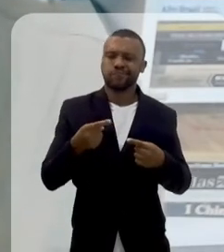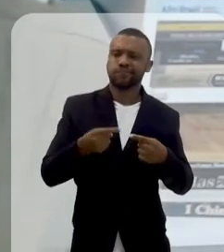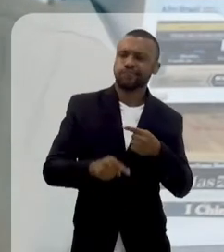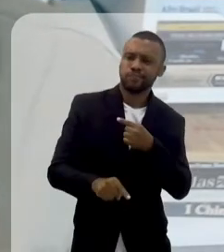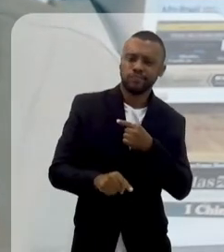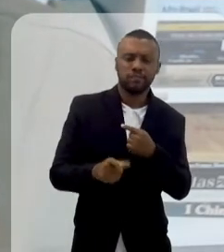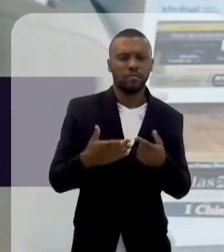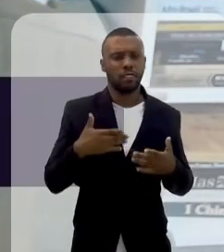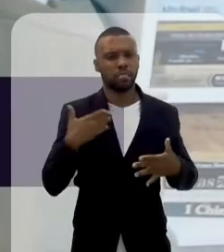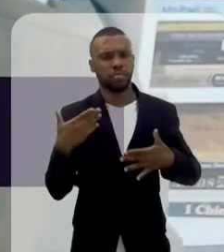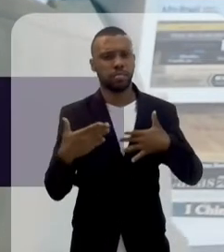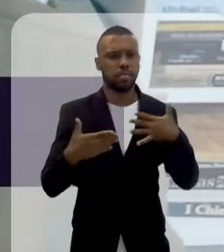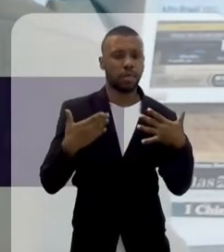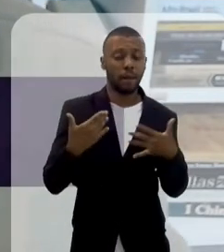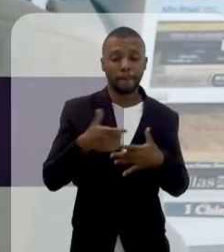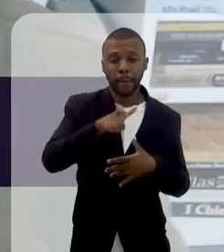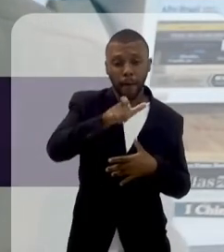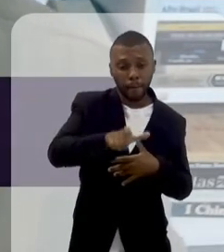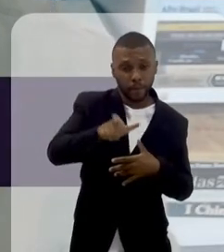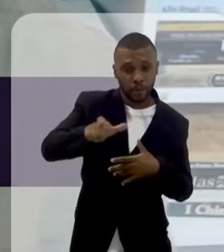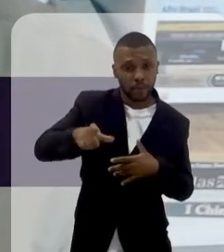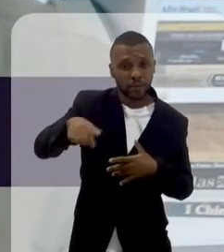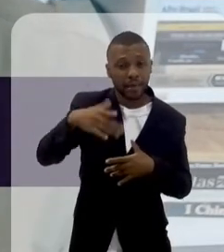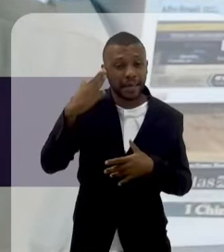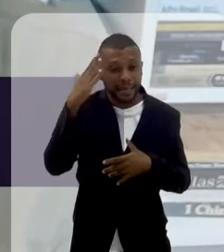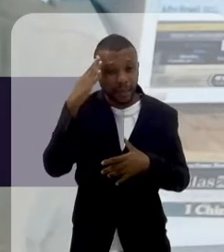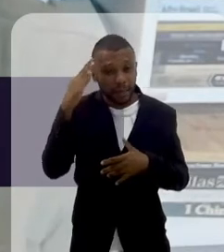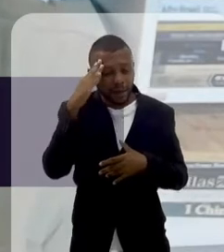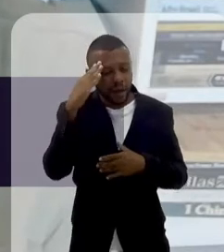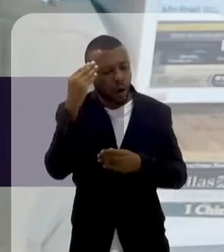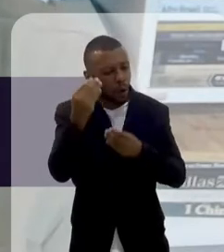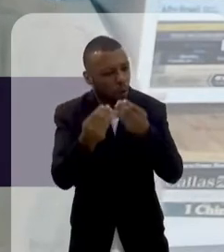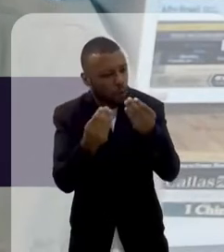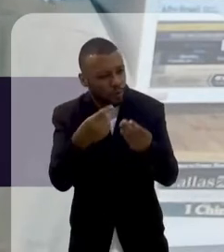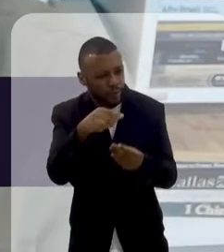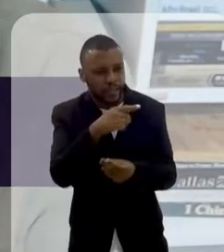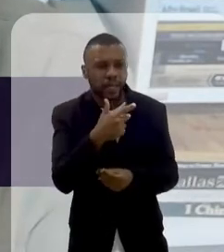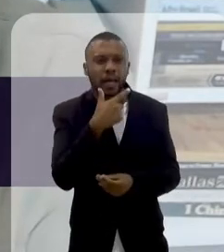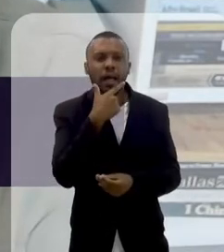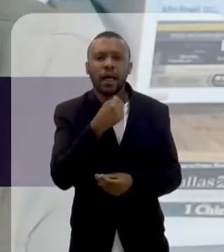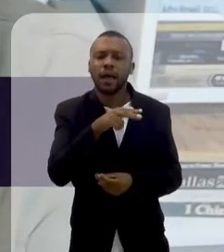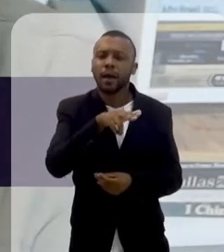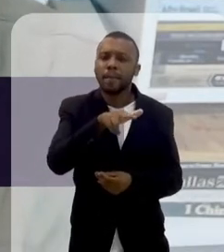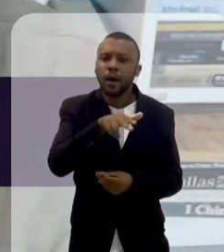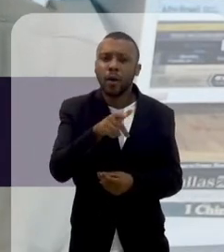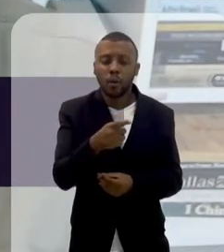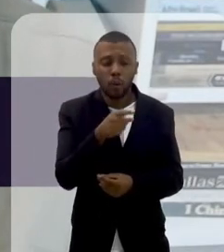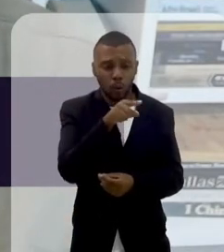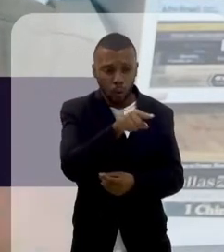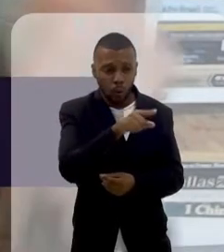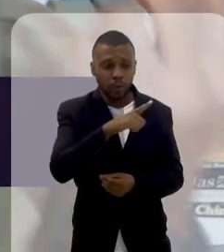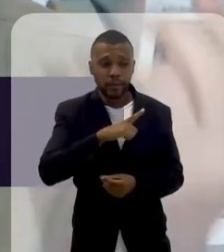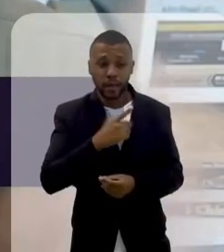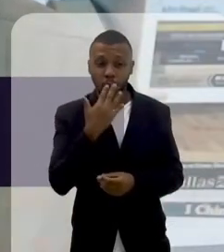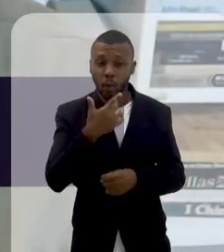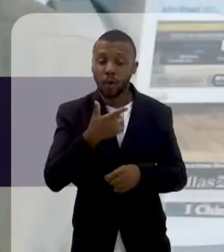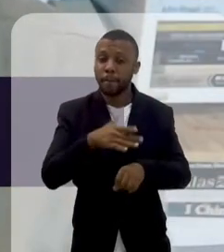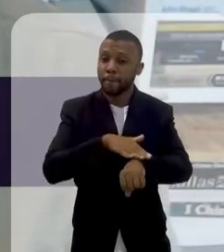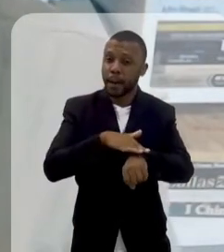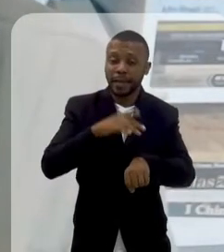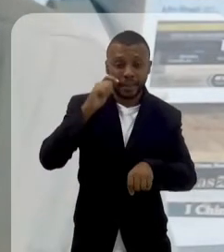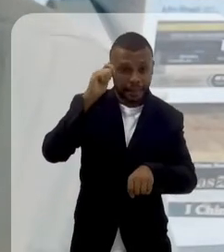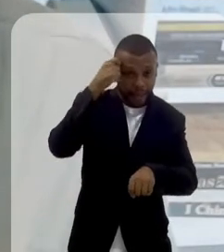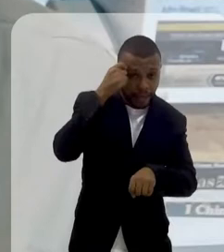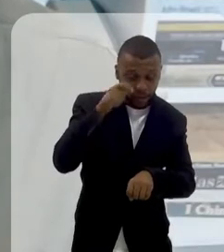o estranhamento, né, o fato de pessoas saberem, olha, conhecimento que vocês eram irmãos, sendo